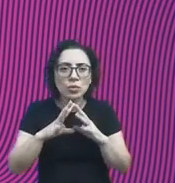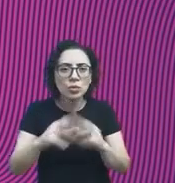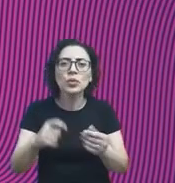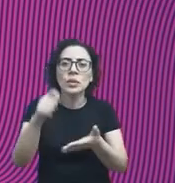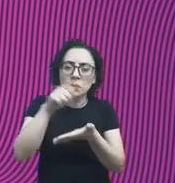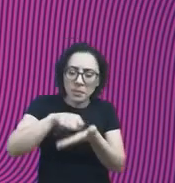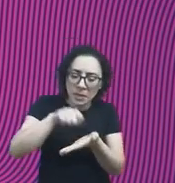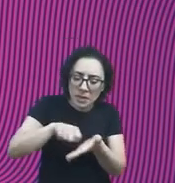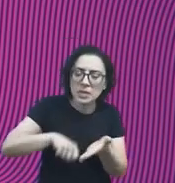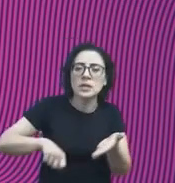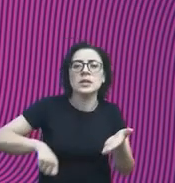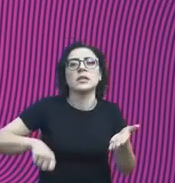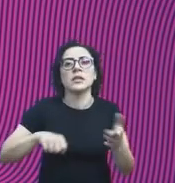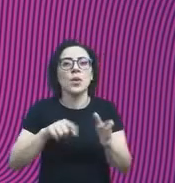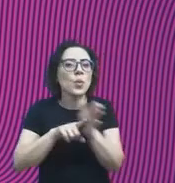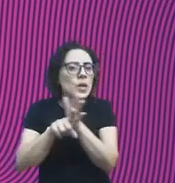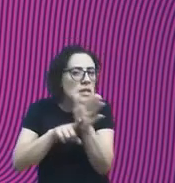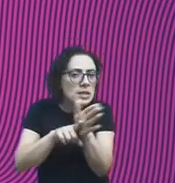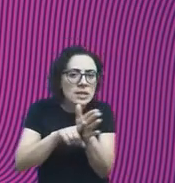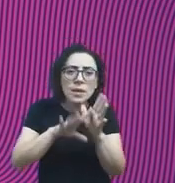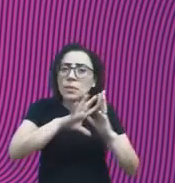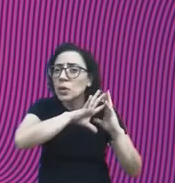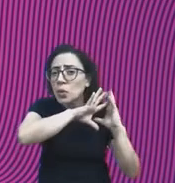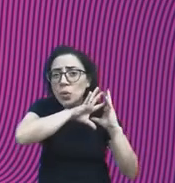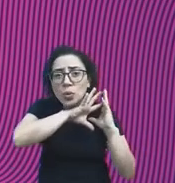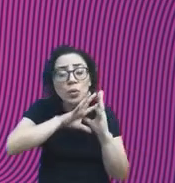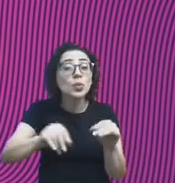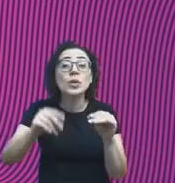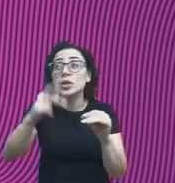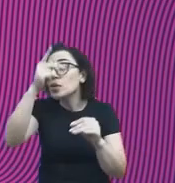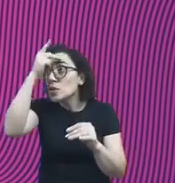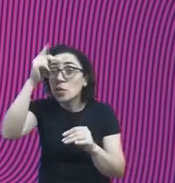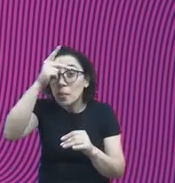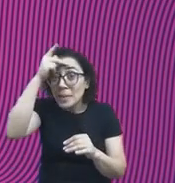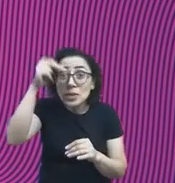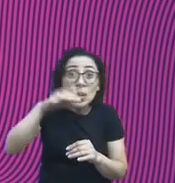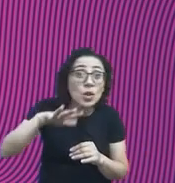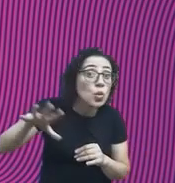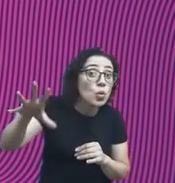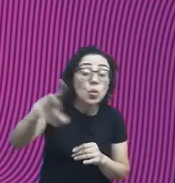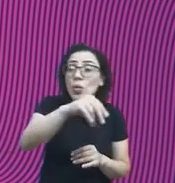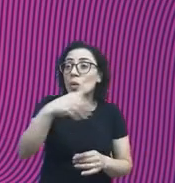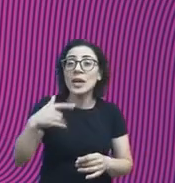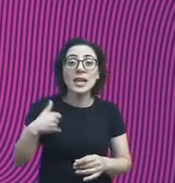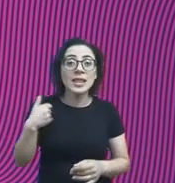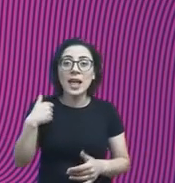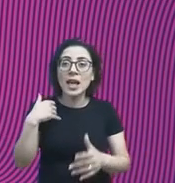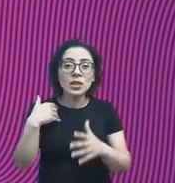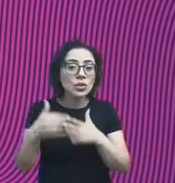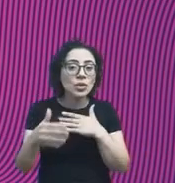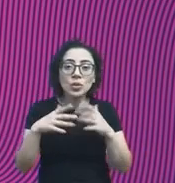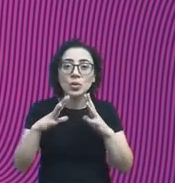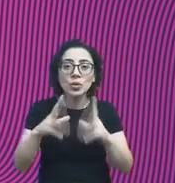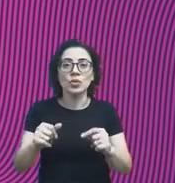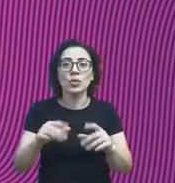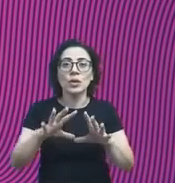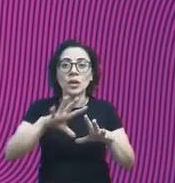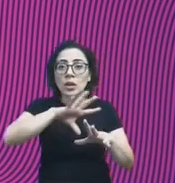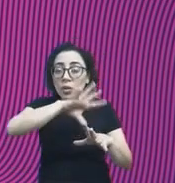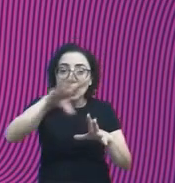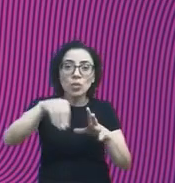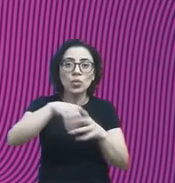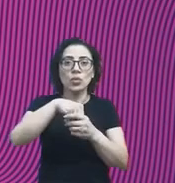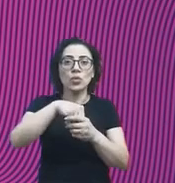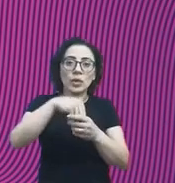os exames de todas as pessoas, de todos os tempos, fiquem juntos dentro do governo. Gente,